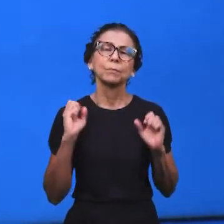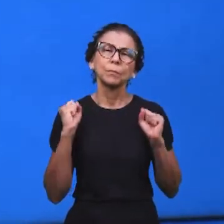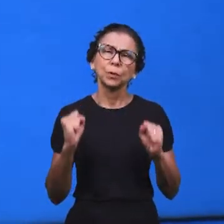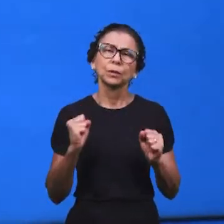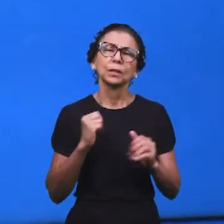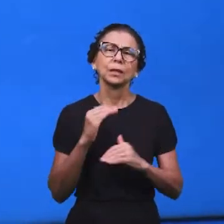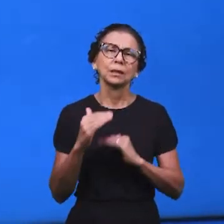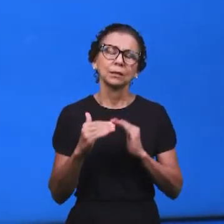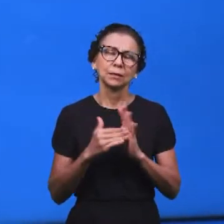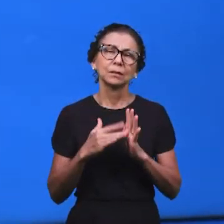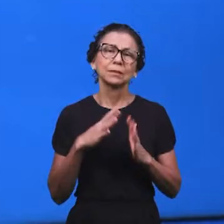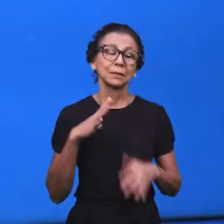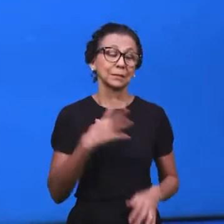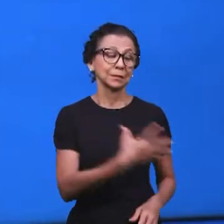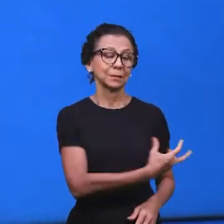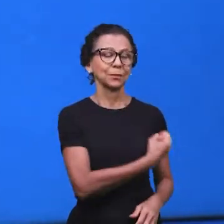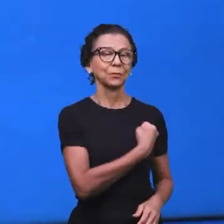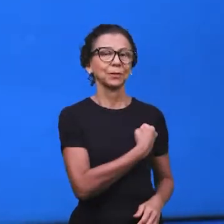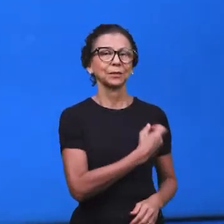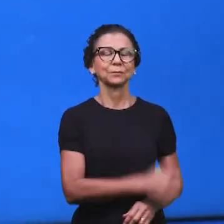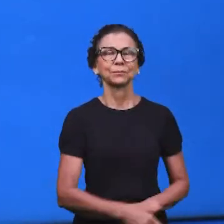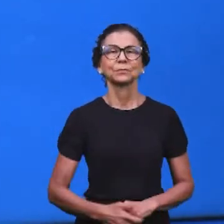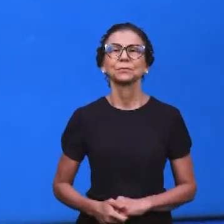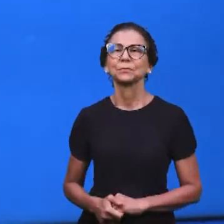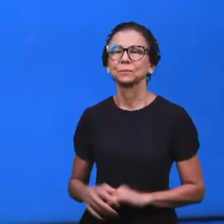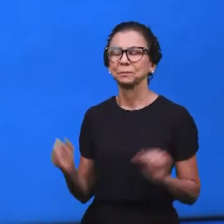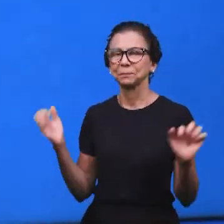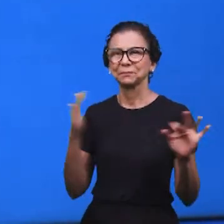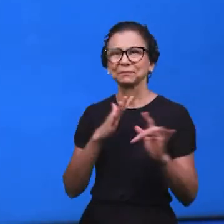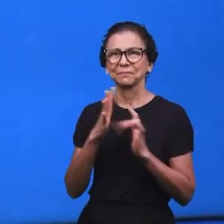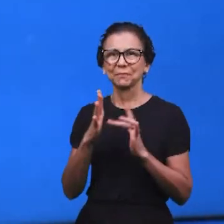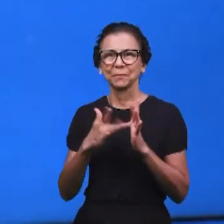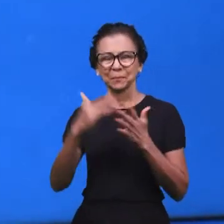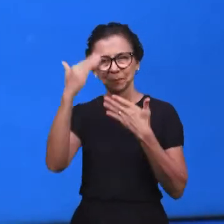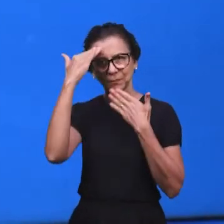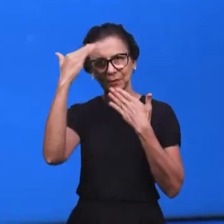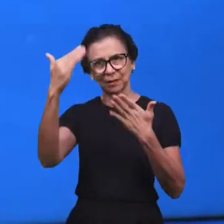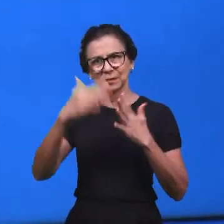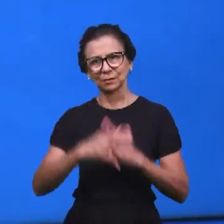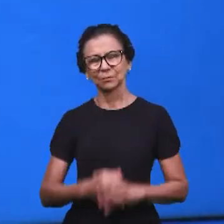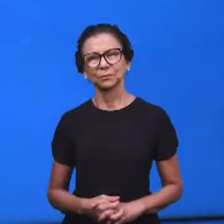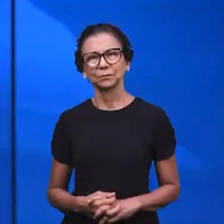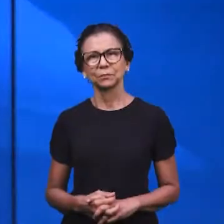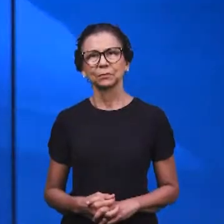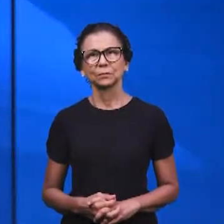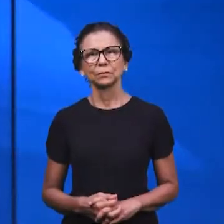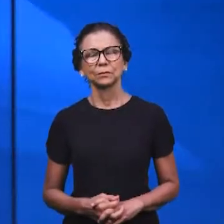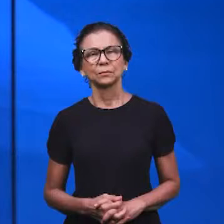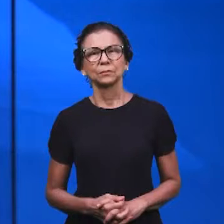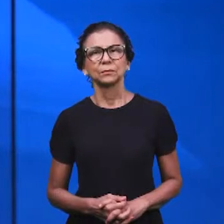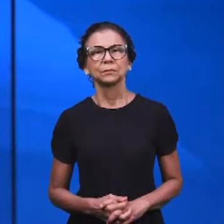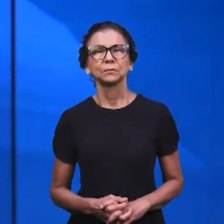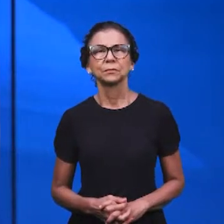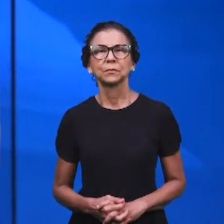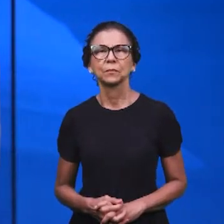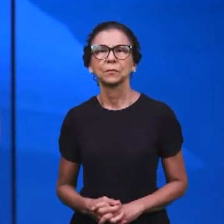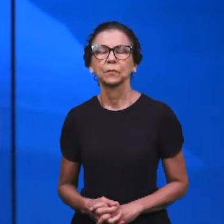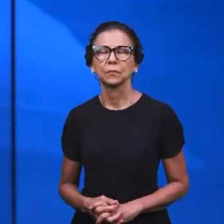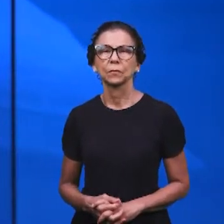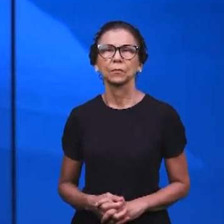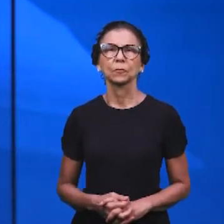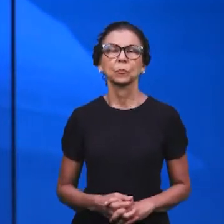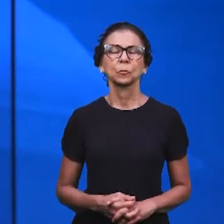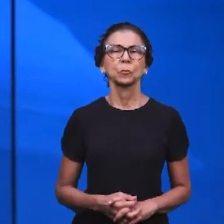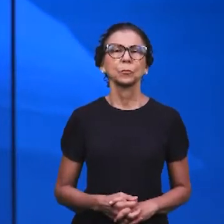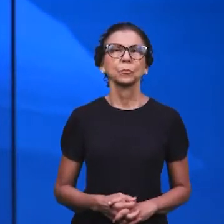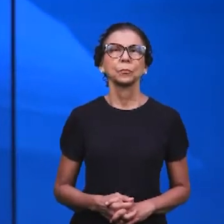este mundo. Muito bem colocado, irmã, na sua resposta. Glória a Jesus. Obrigado pela sua participação. Amém, irmãos? A nossa terceira parte